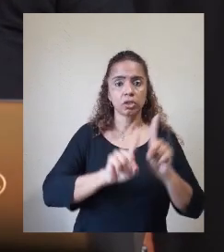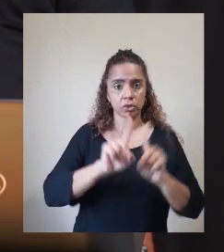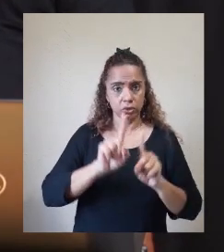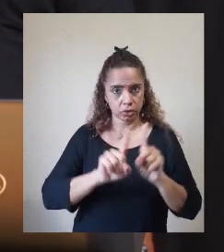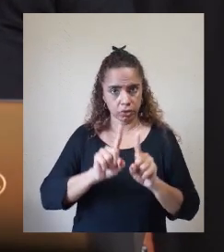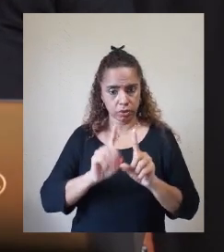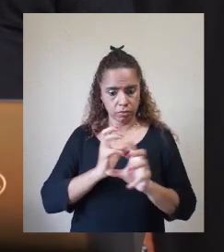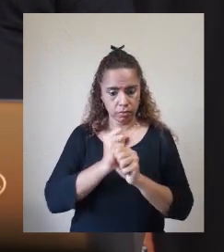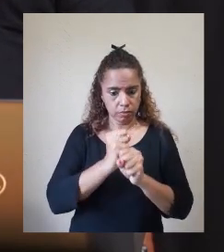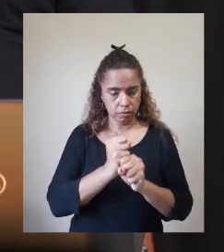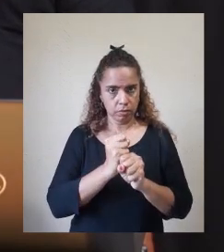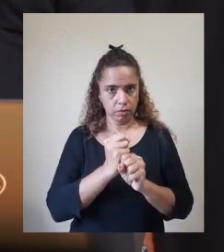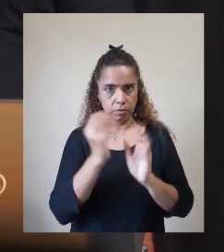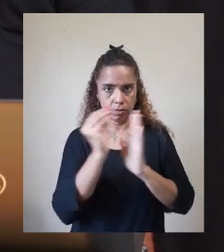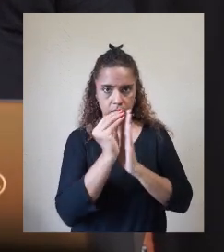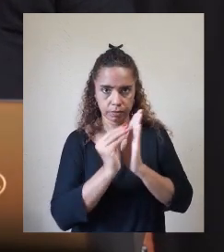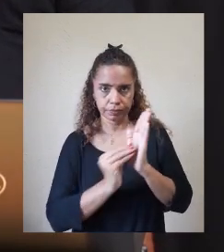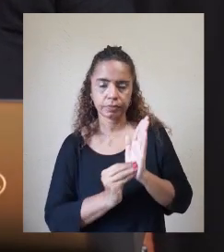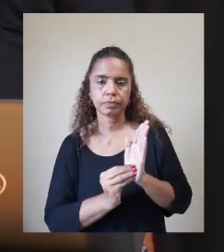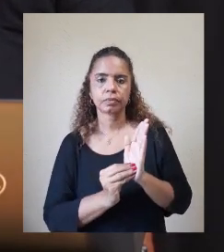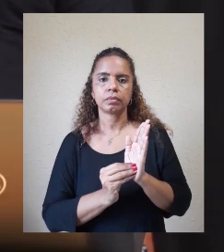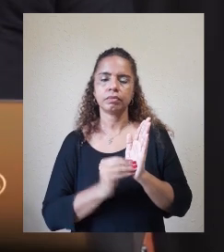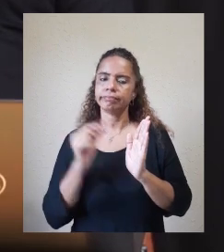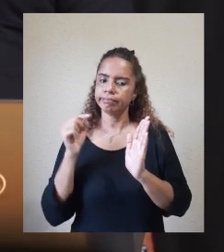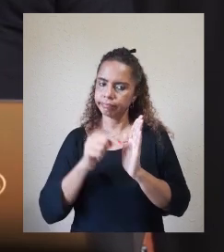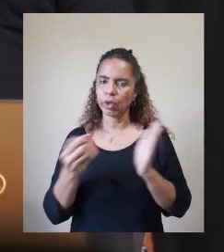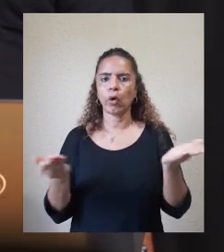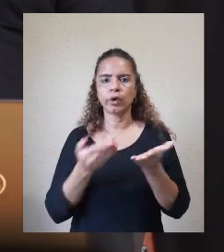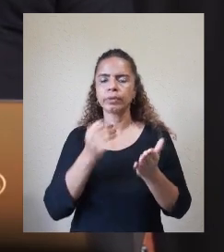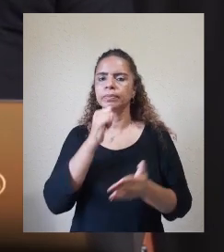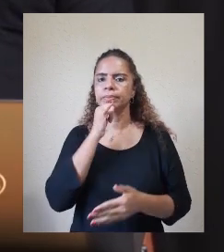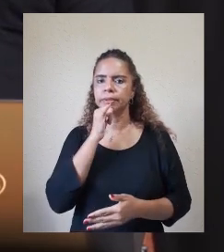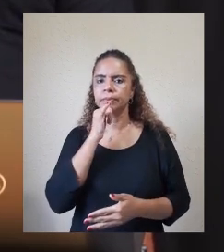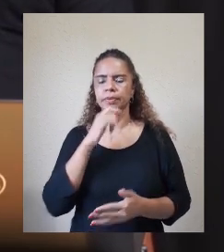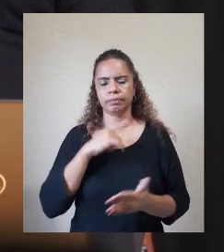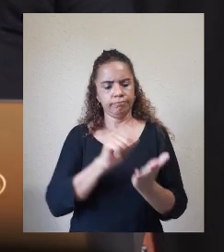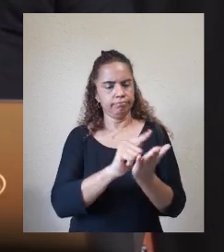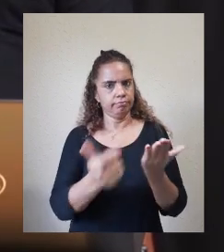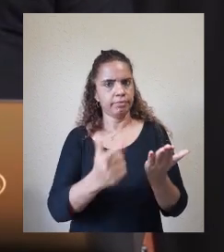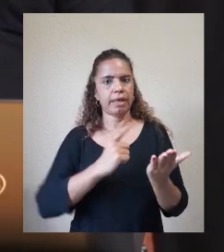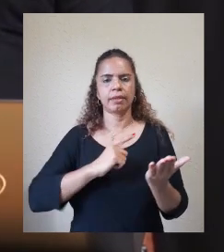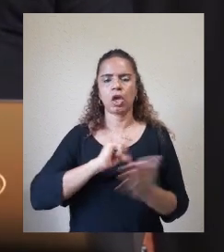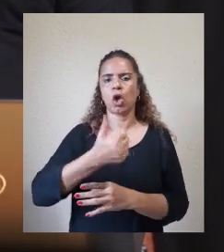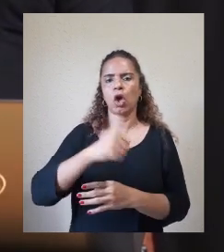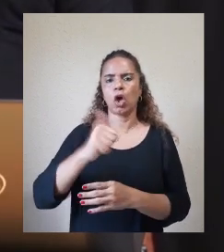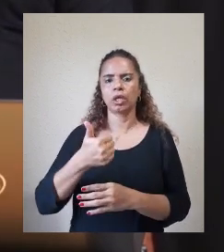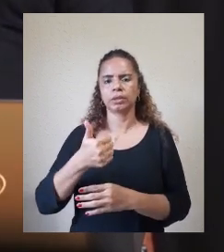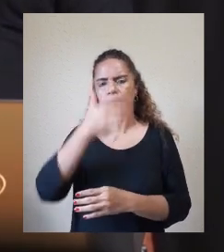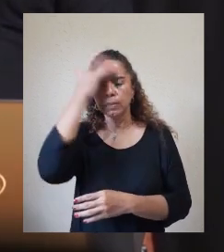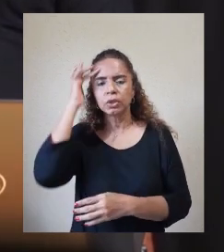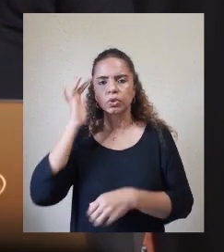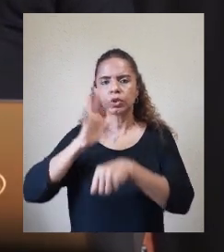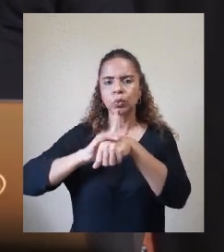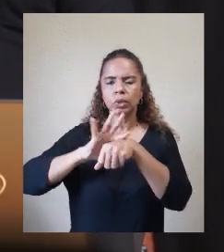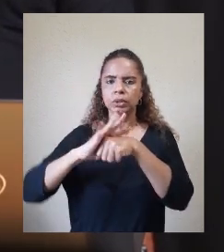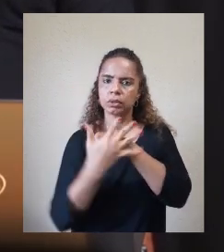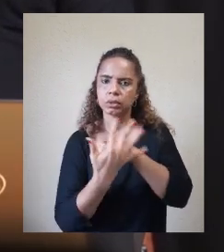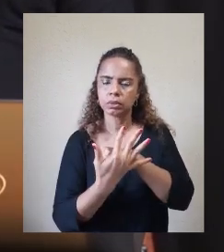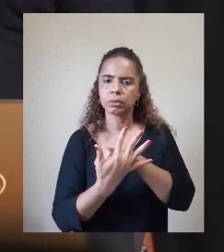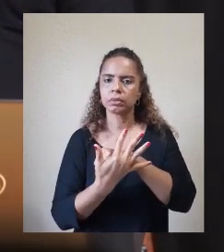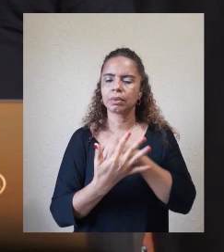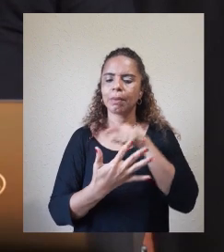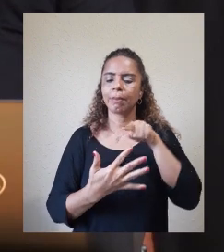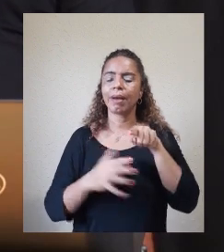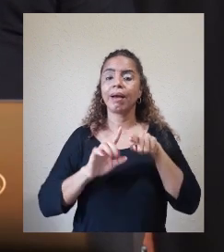esses casos, você vê hoje no boletim, tem 11 casos, não tem 11 casos, tem bem mais do que isso, mas esses casos estão aguardando confirmação, estão